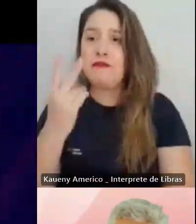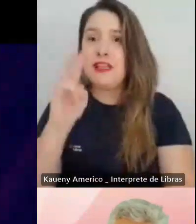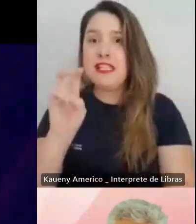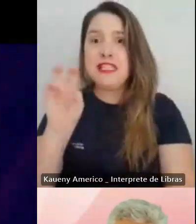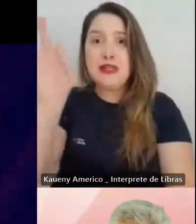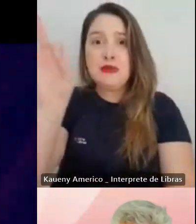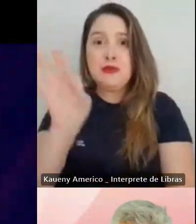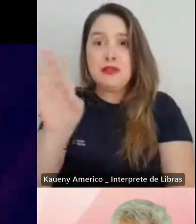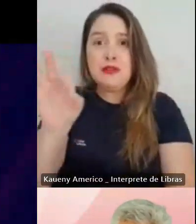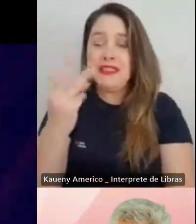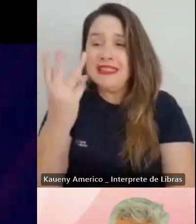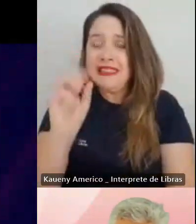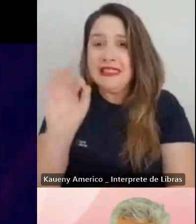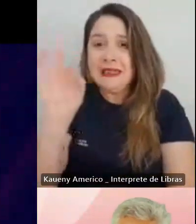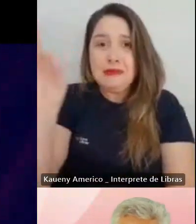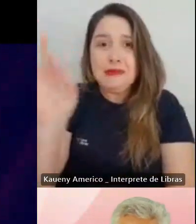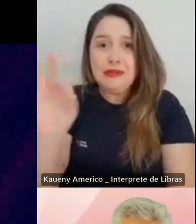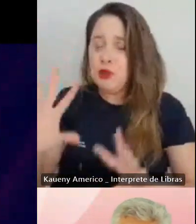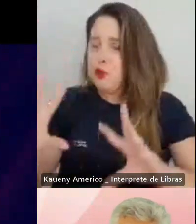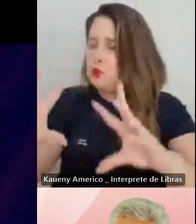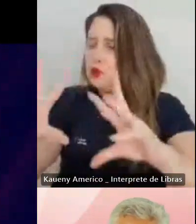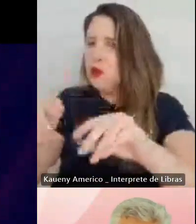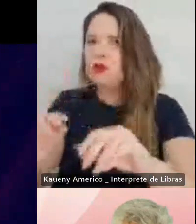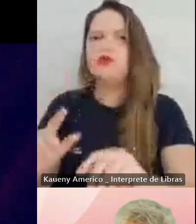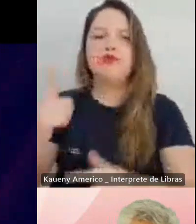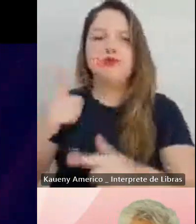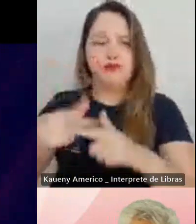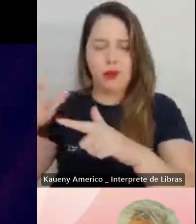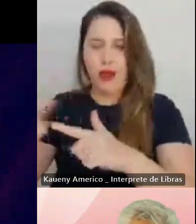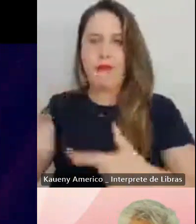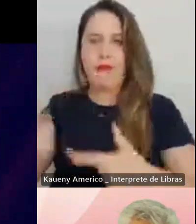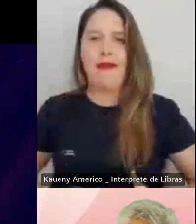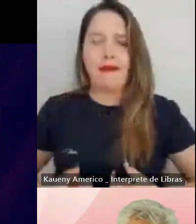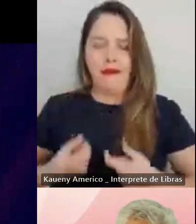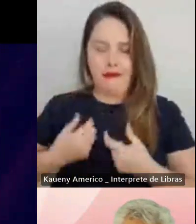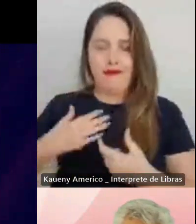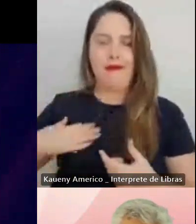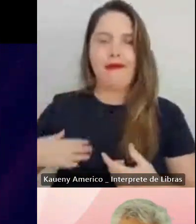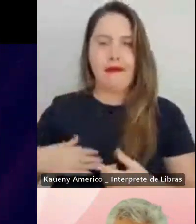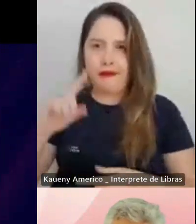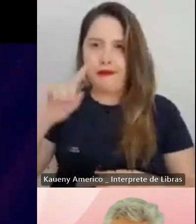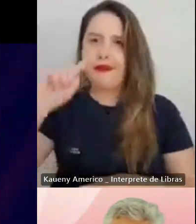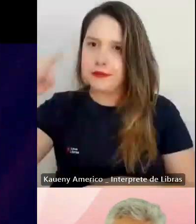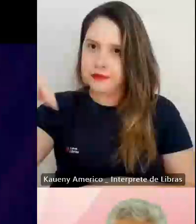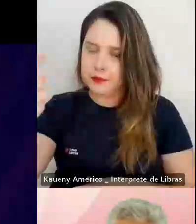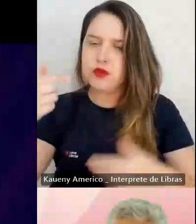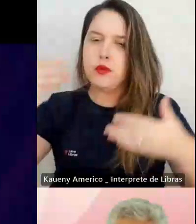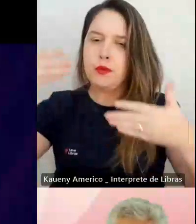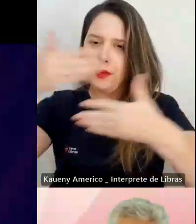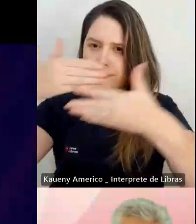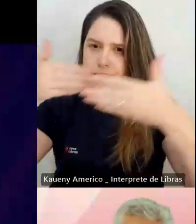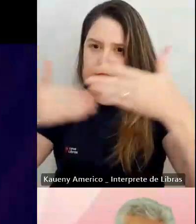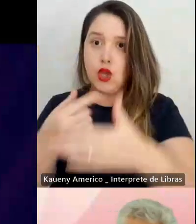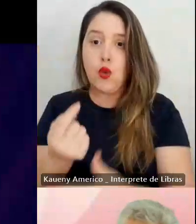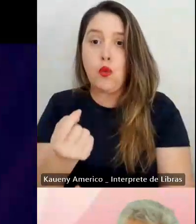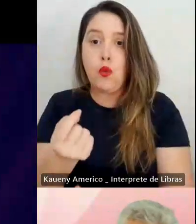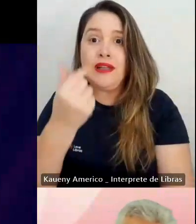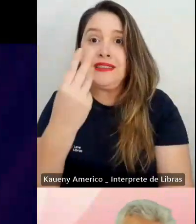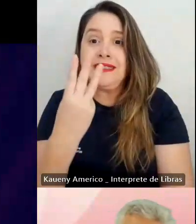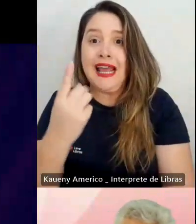30% de todos os casos de câncer. Então, depois vocês vão ver no próximo slide, ele é quase 3 vezes